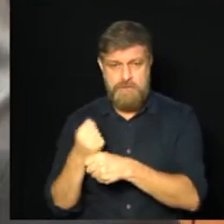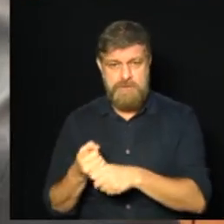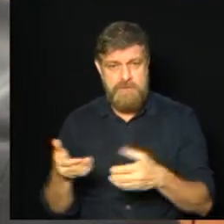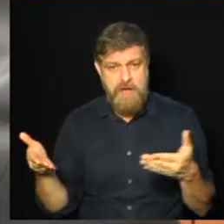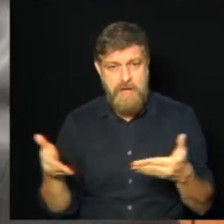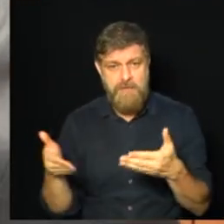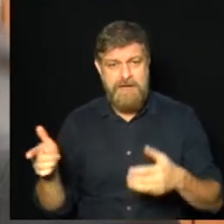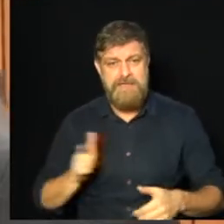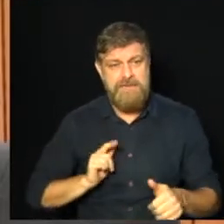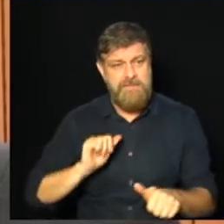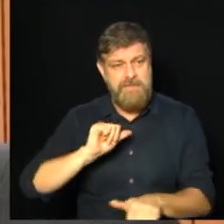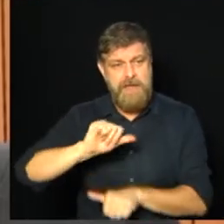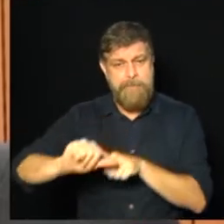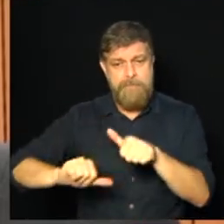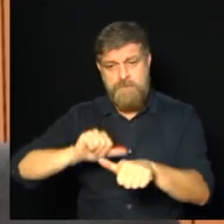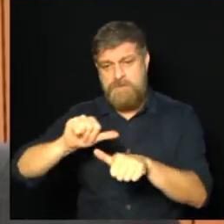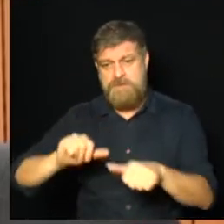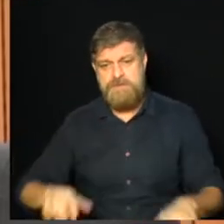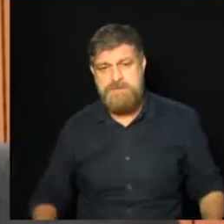uma mudança no